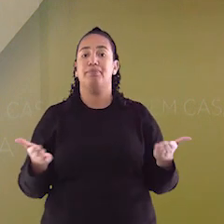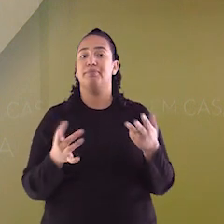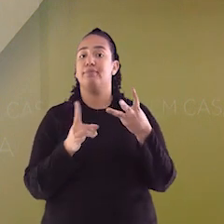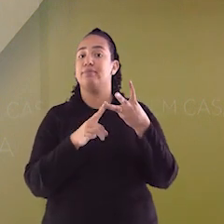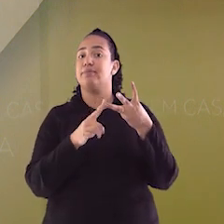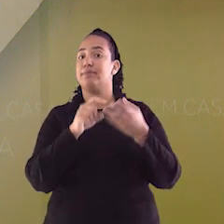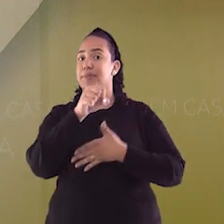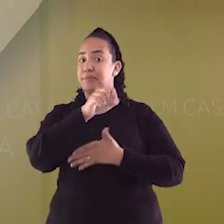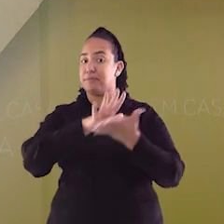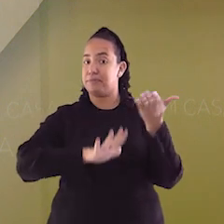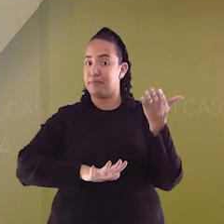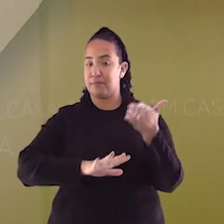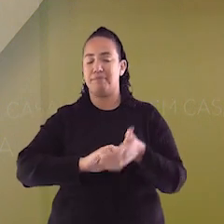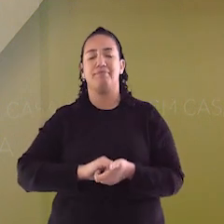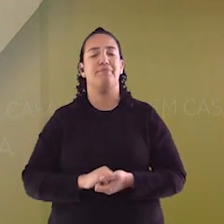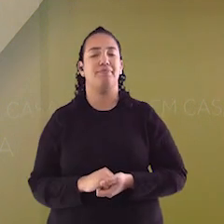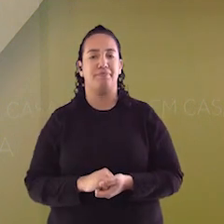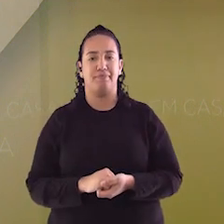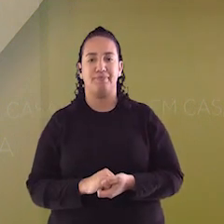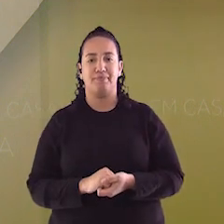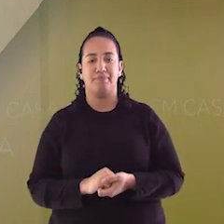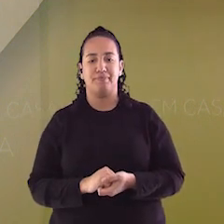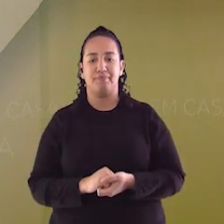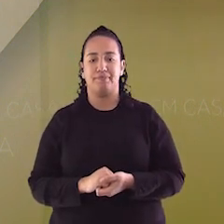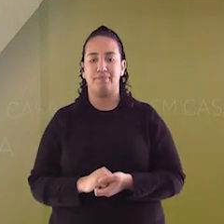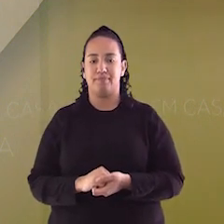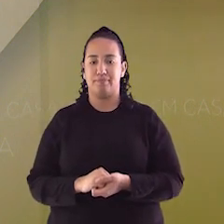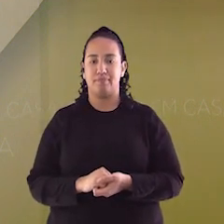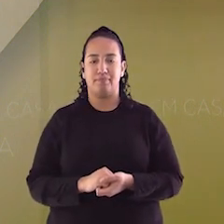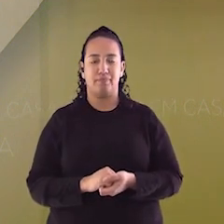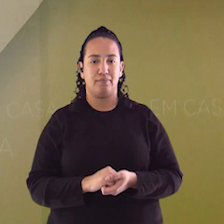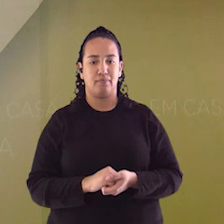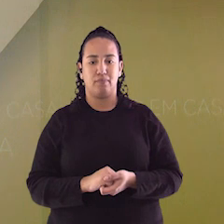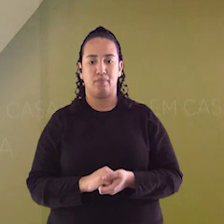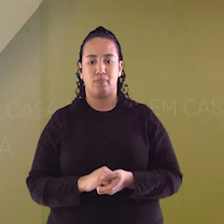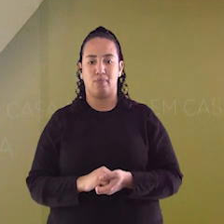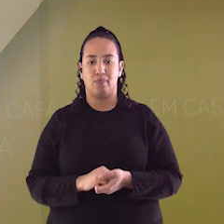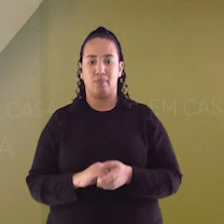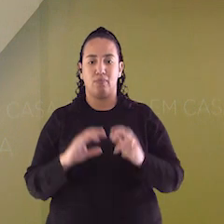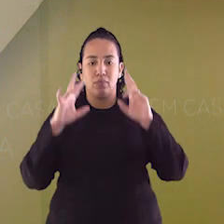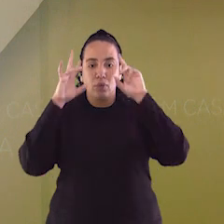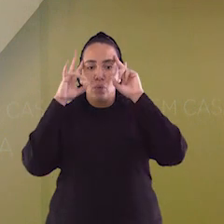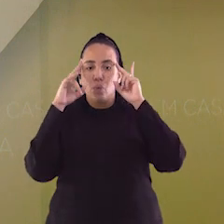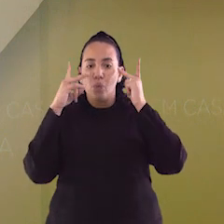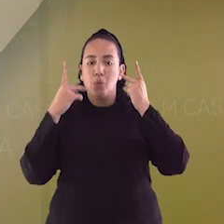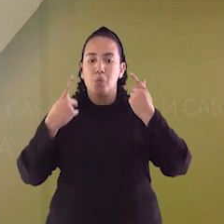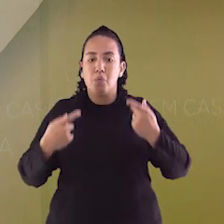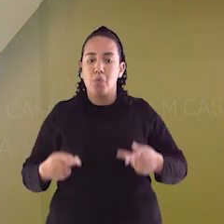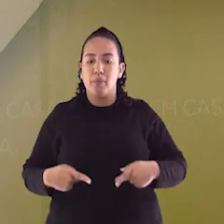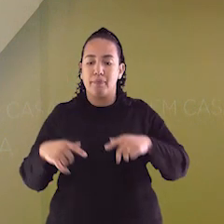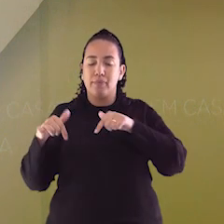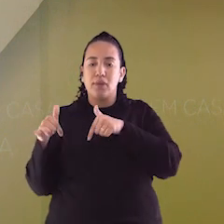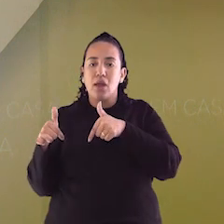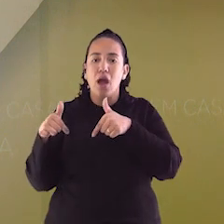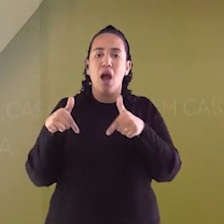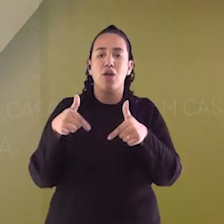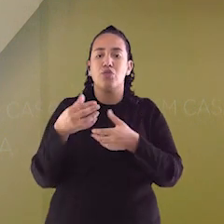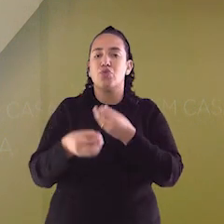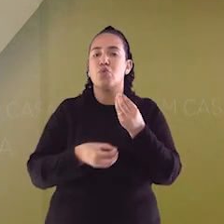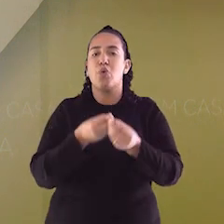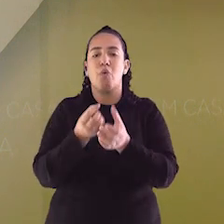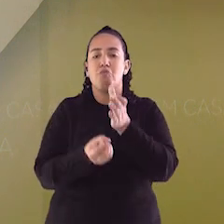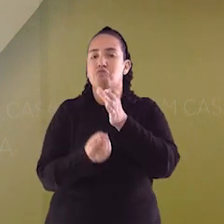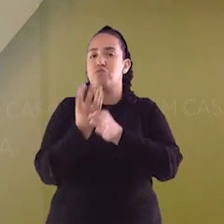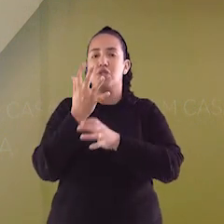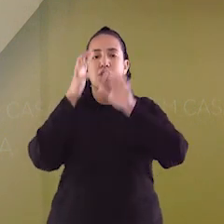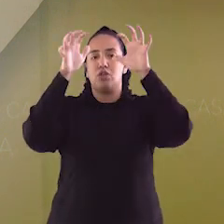terceira e última questão. A ação humana que pode desencadear a ocorrência de